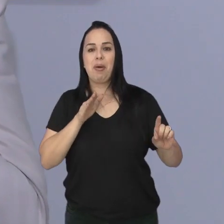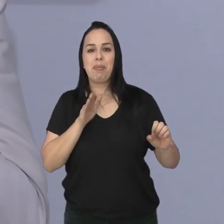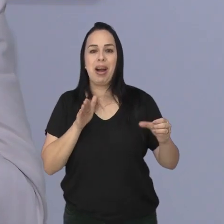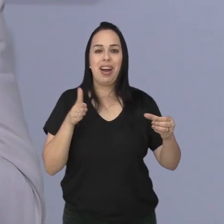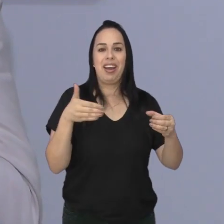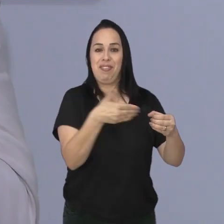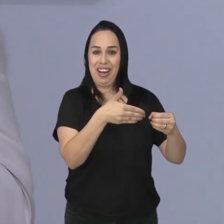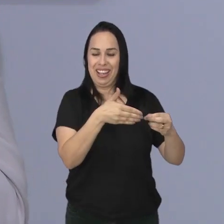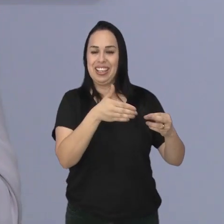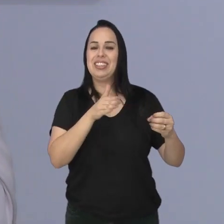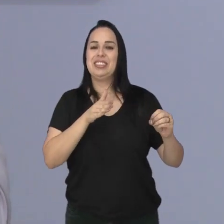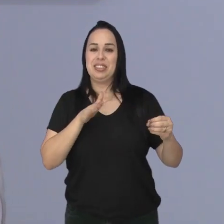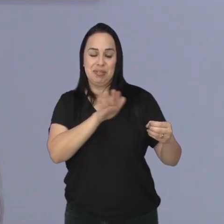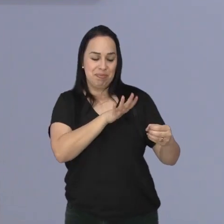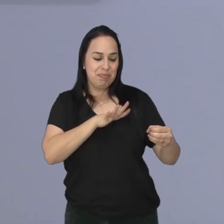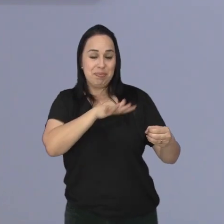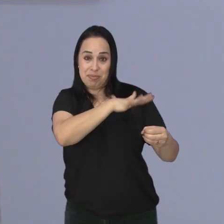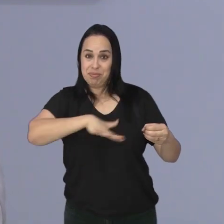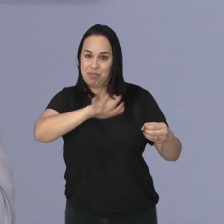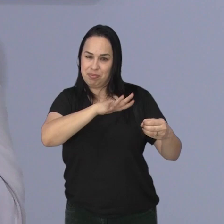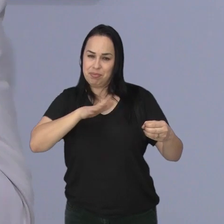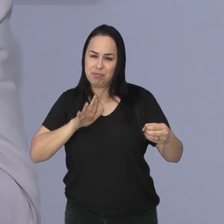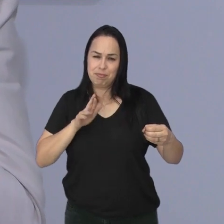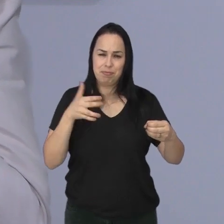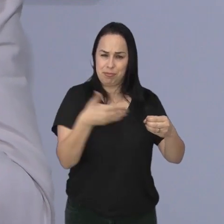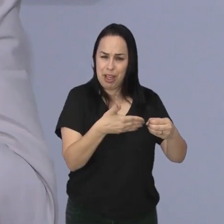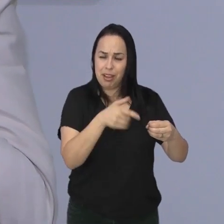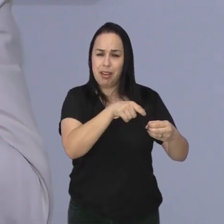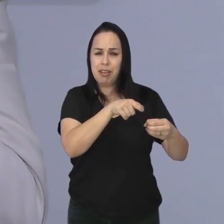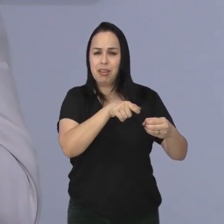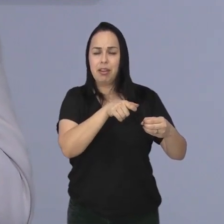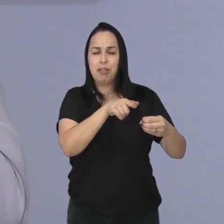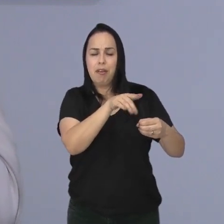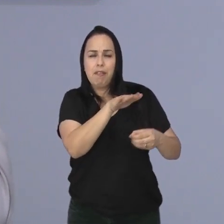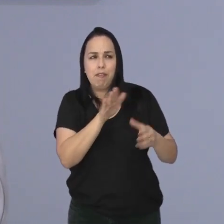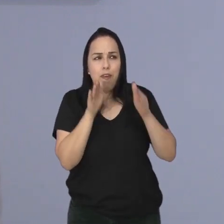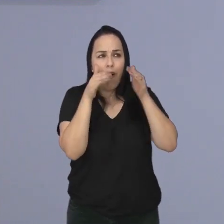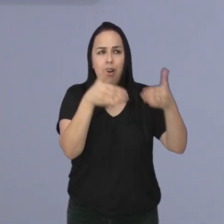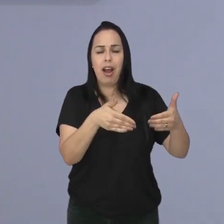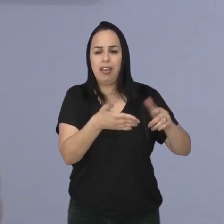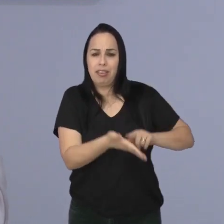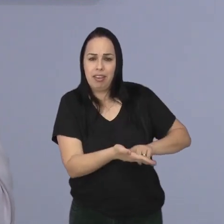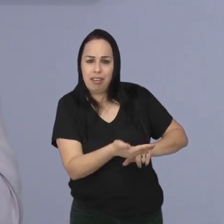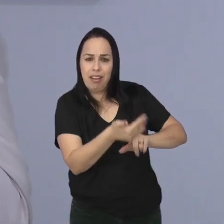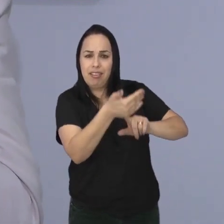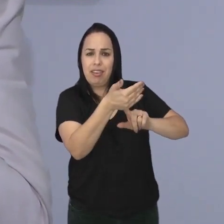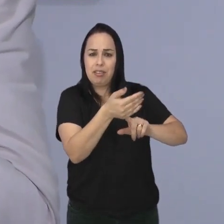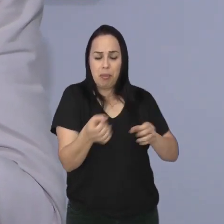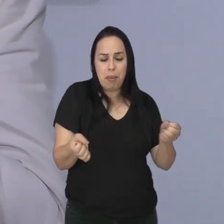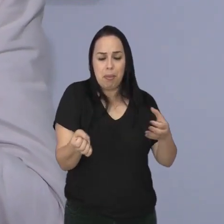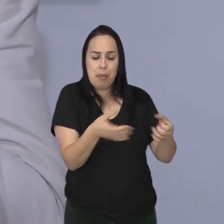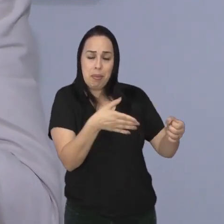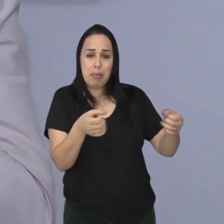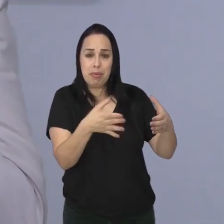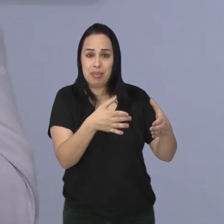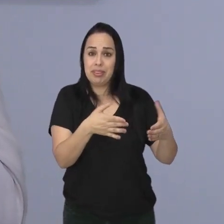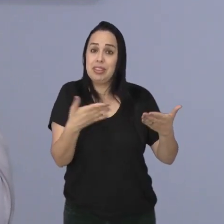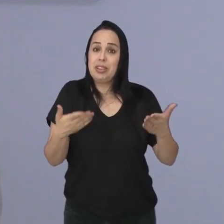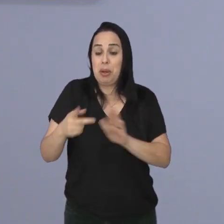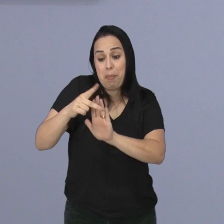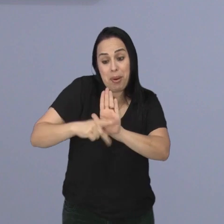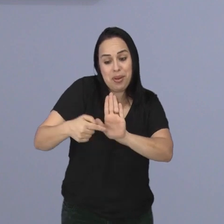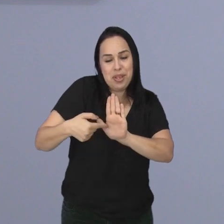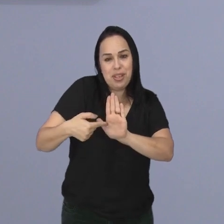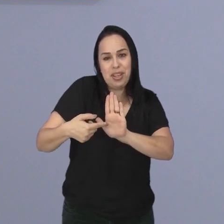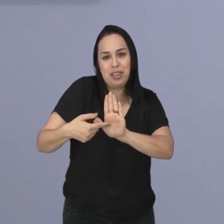né, no estado de São Paulo, ali um parque tecnológico voltado para a inteligência, empreendedorismo, a inovação, e